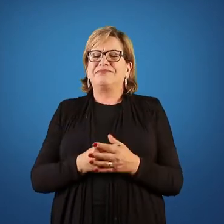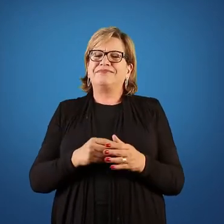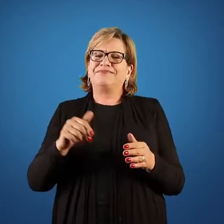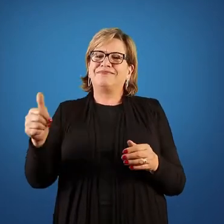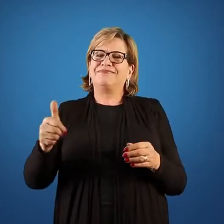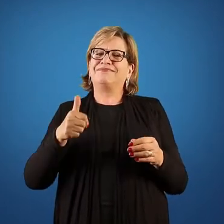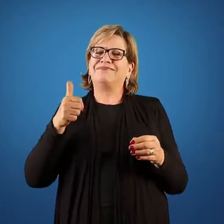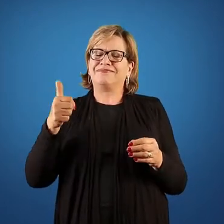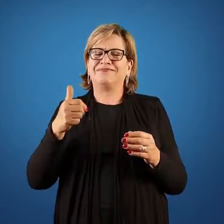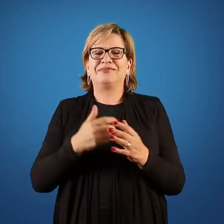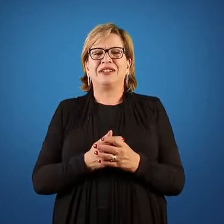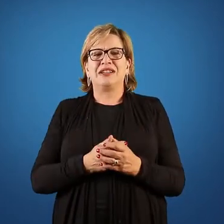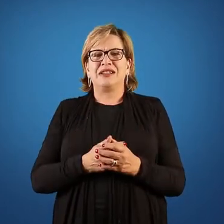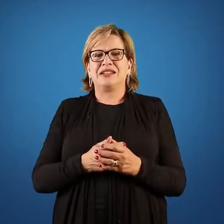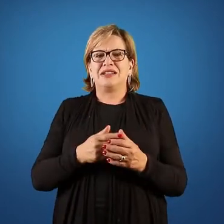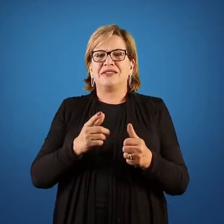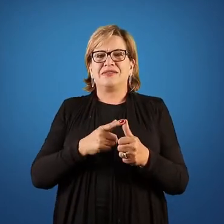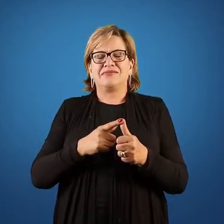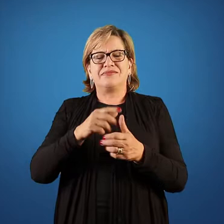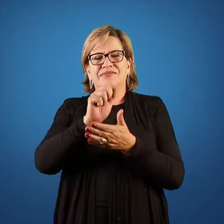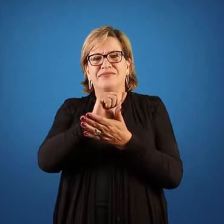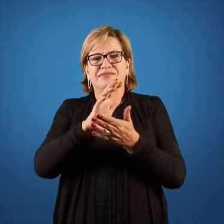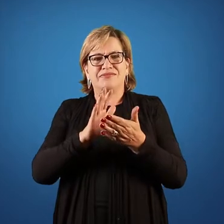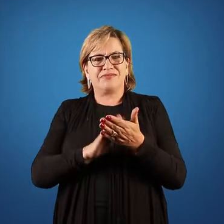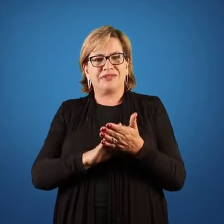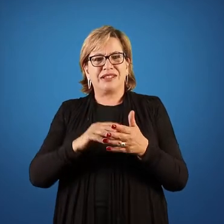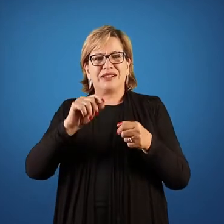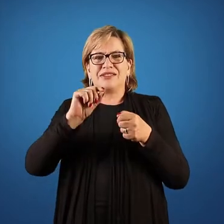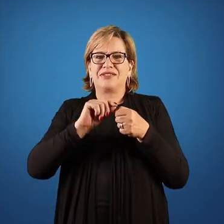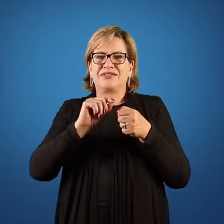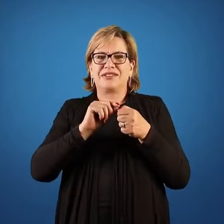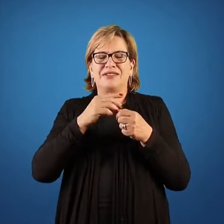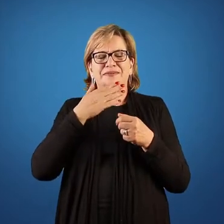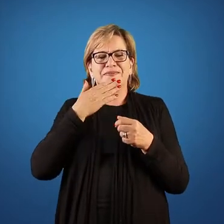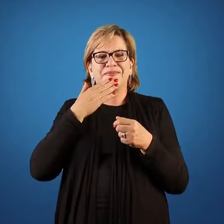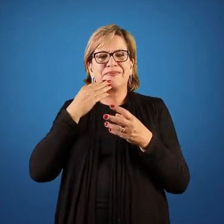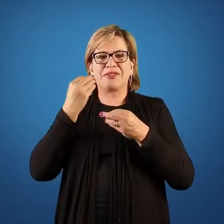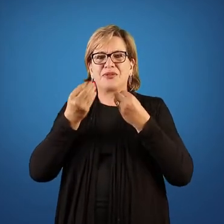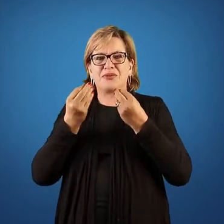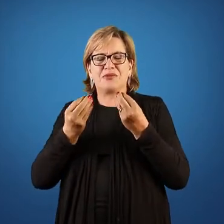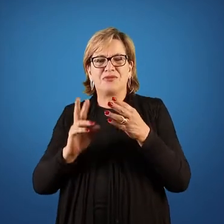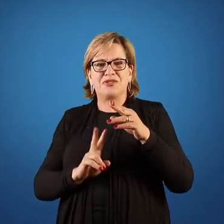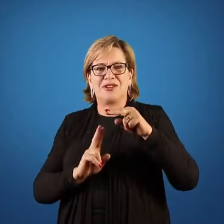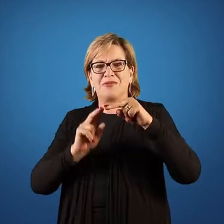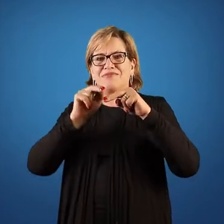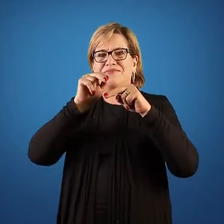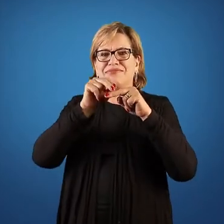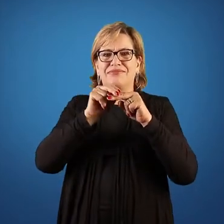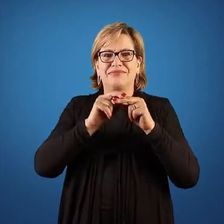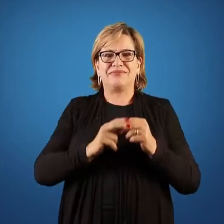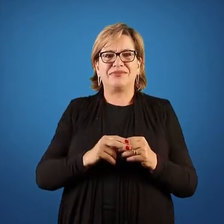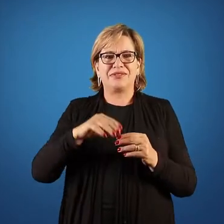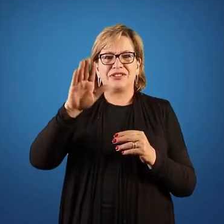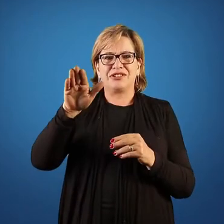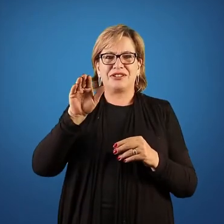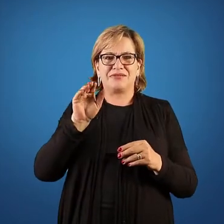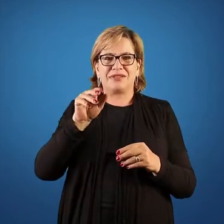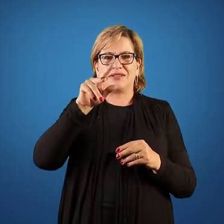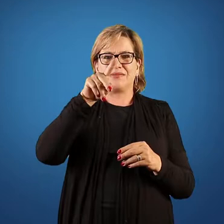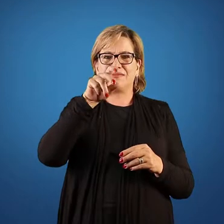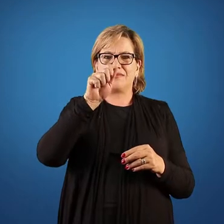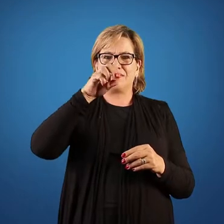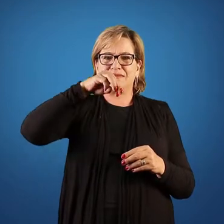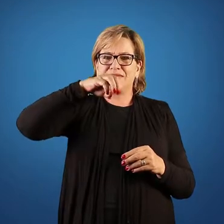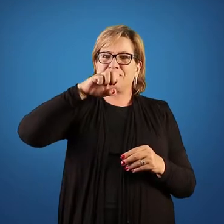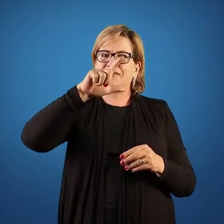confortável. Então, o primeiro exercício, obviamente, que nós vamos aprender é como subir no trapézio. Vou chamar a Pamela, que é